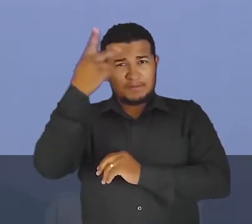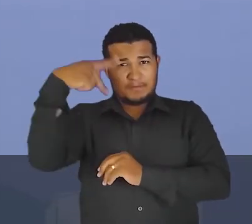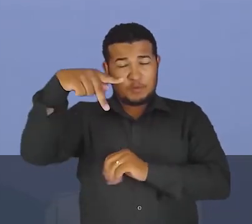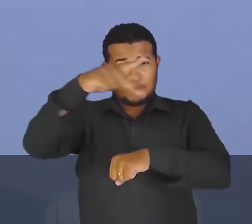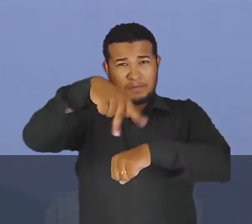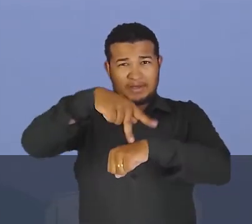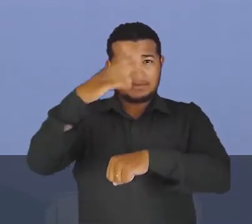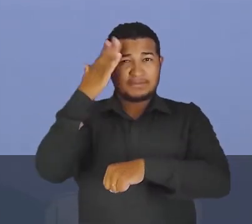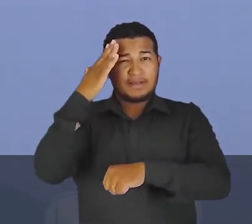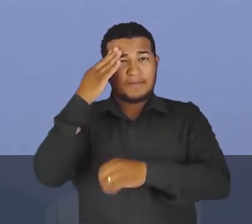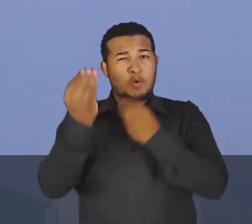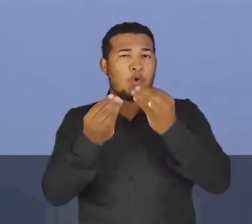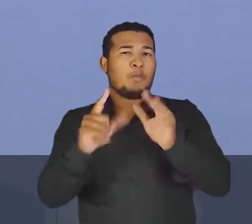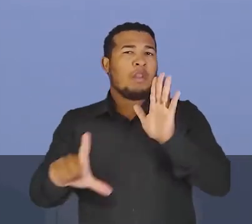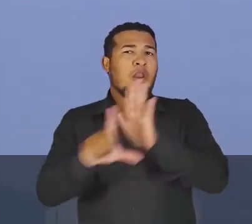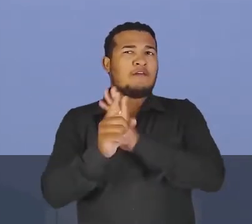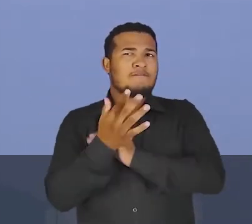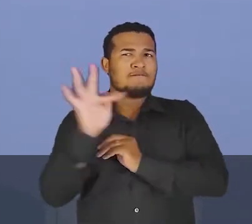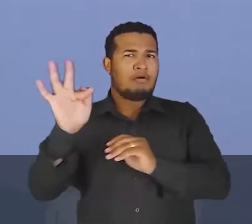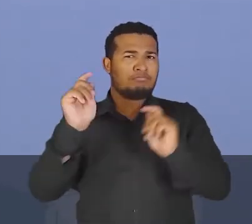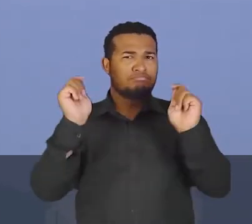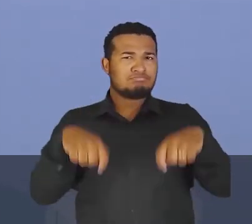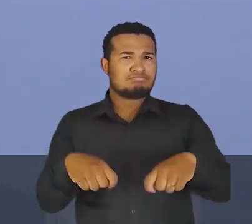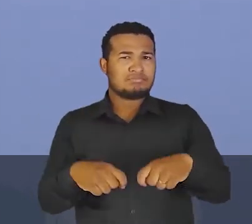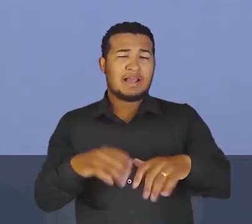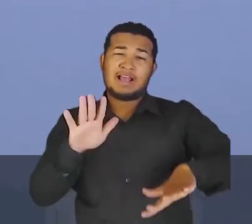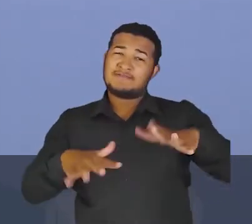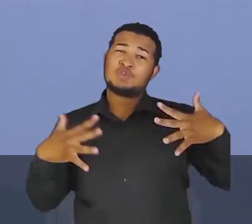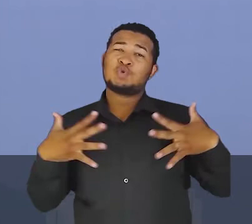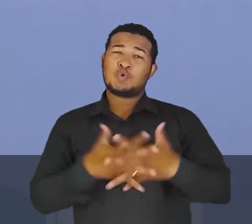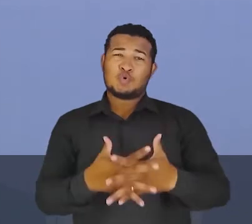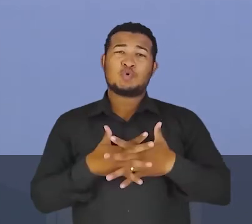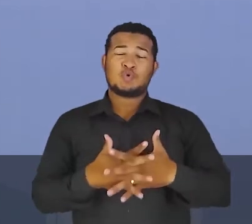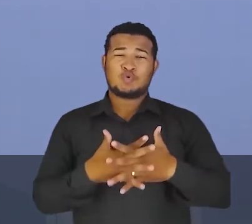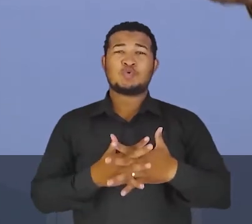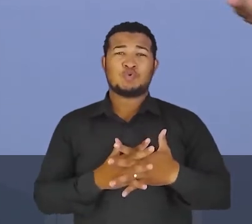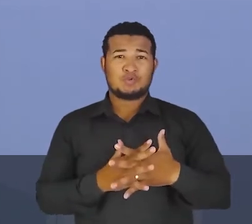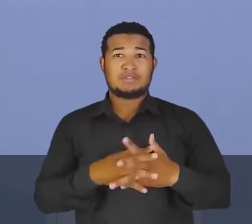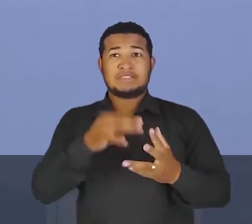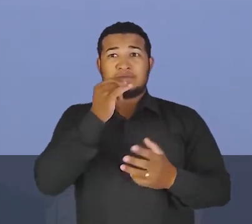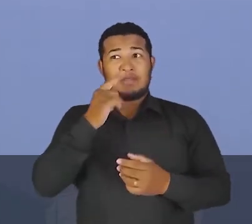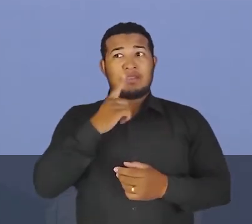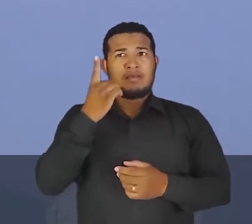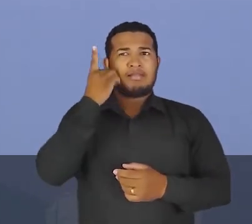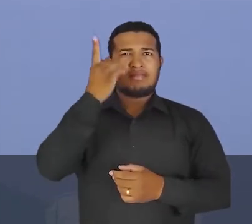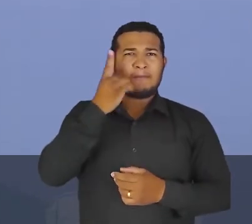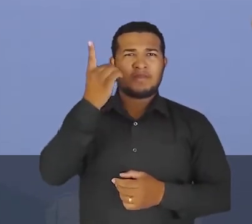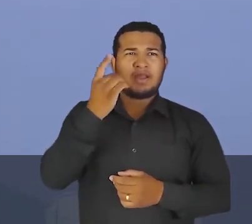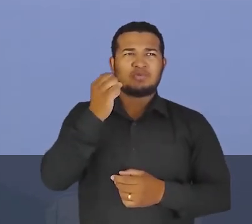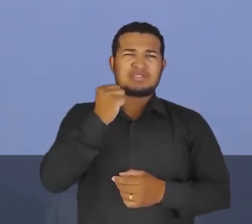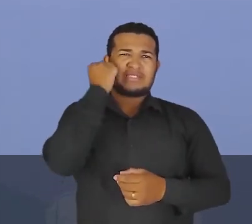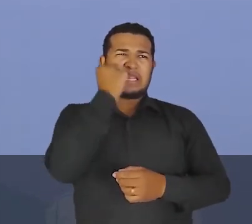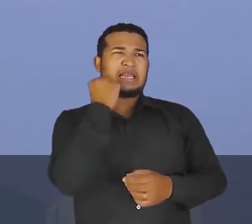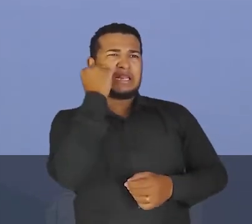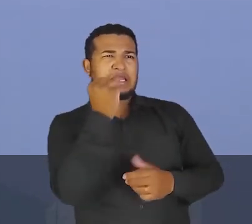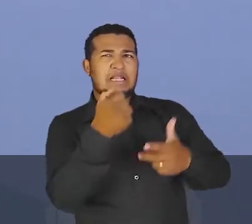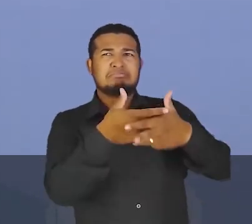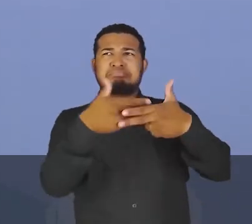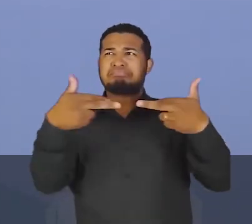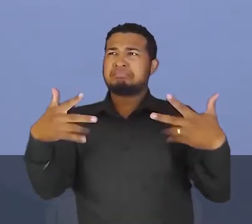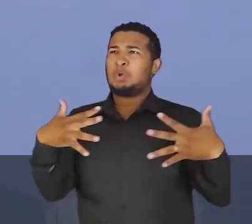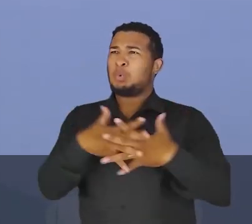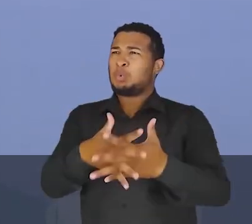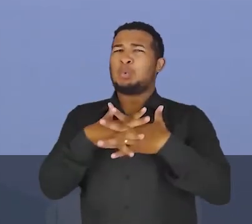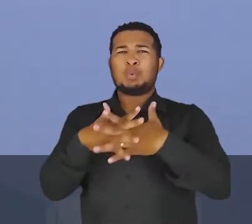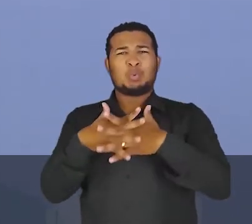Como com a lei federal ela é criada? Muitas vezes há muita confusão por isso. Às vezes você vê, tem deputado, tem senador, tem não sei o quê, você fica perdido com